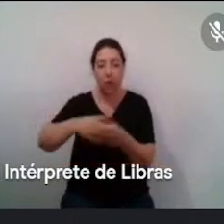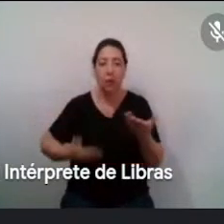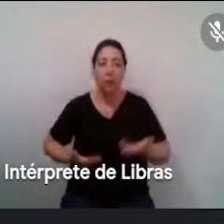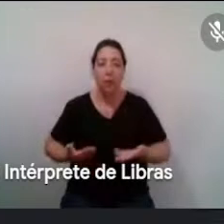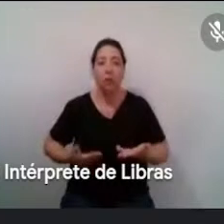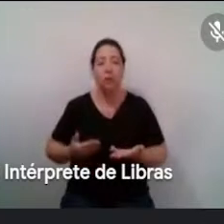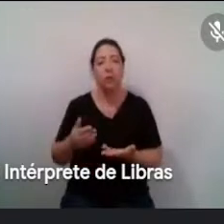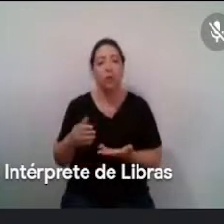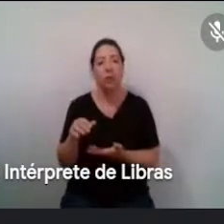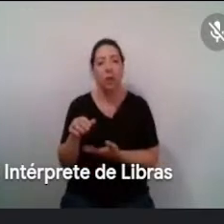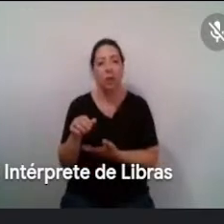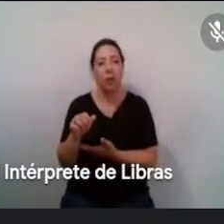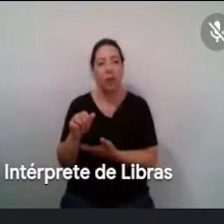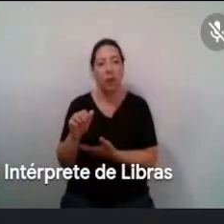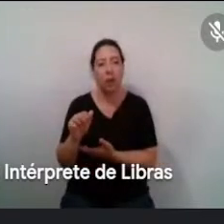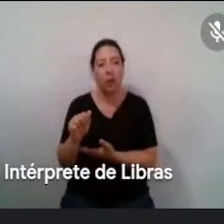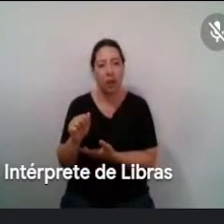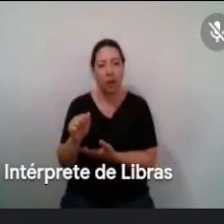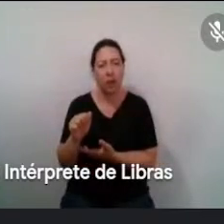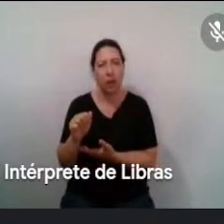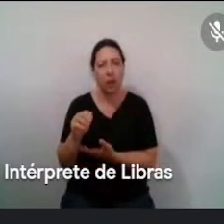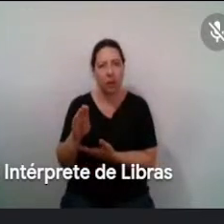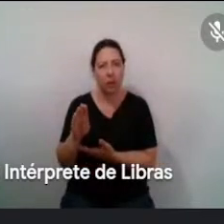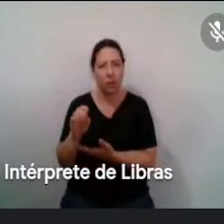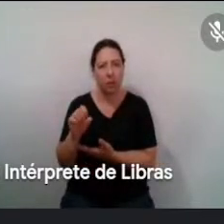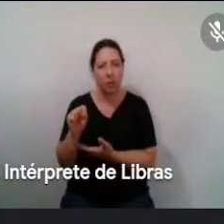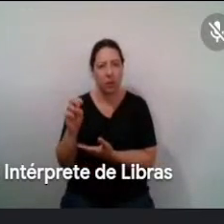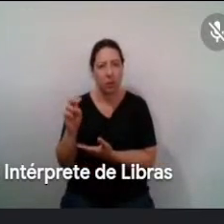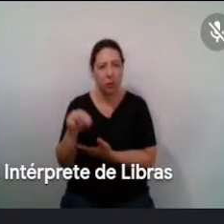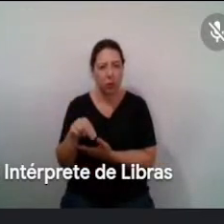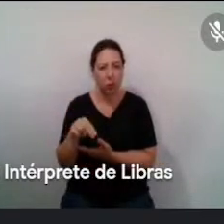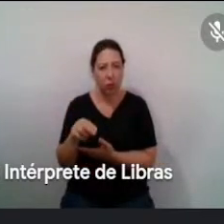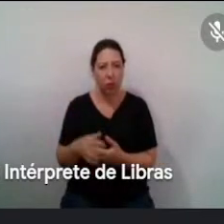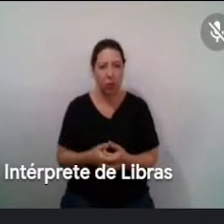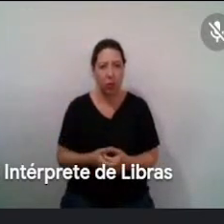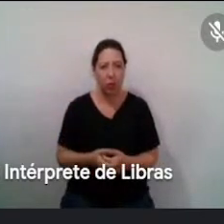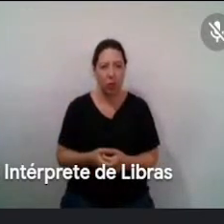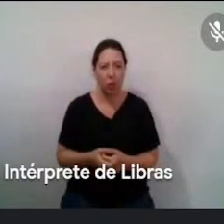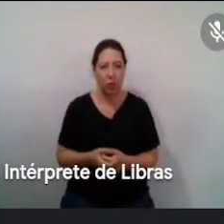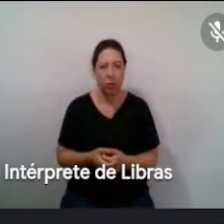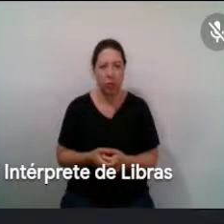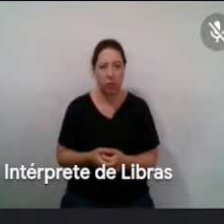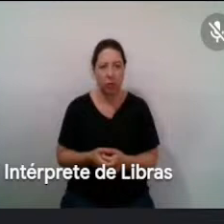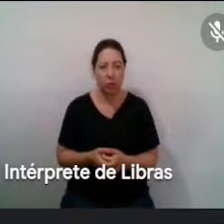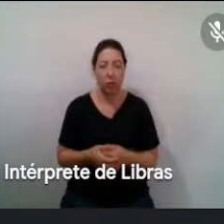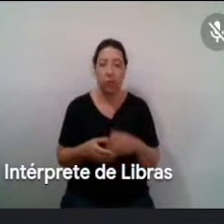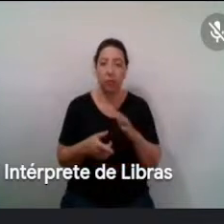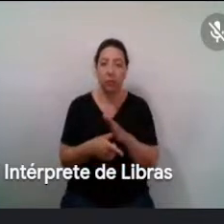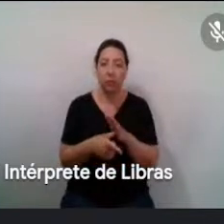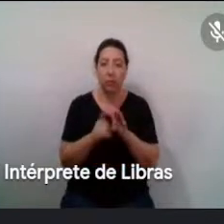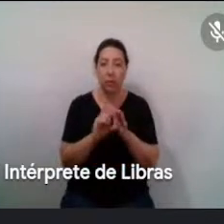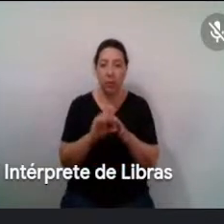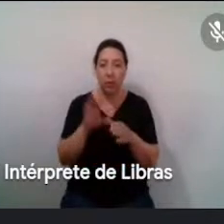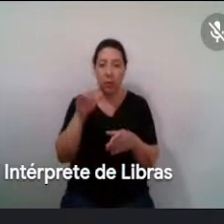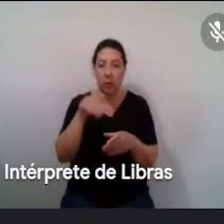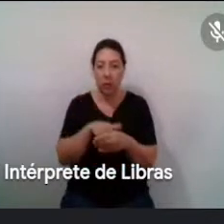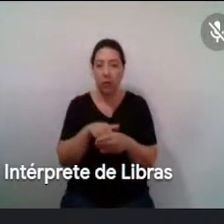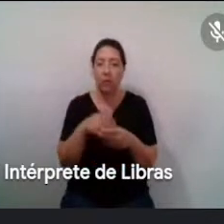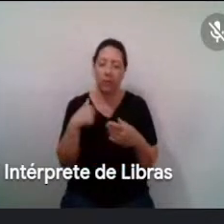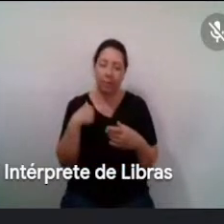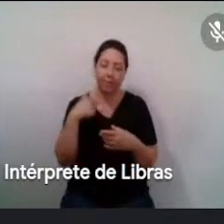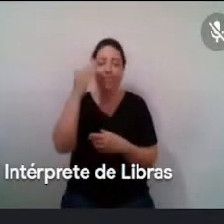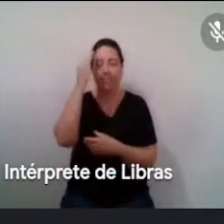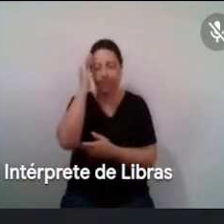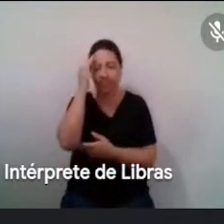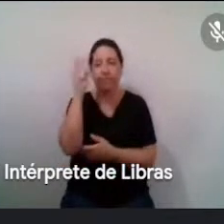Souza. Então, aqui, antes de proferir o voto, como entendi que havia urgência de apreciação desse